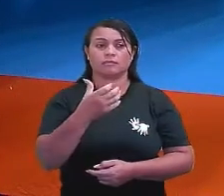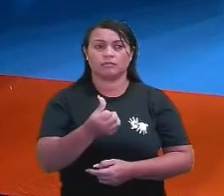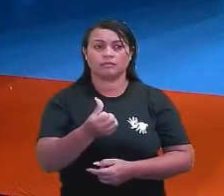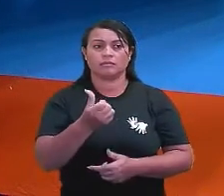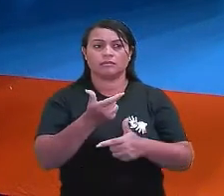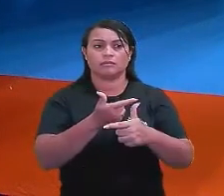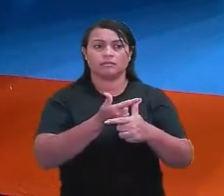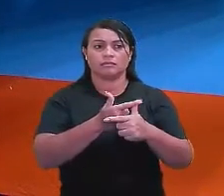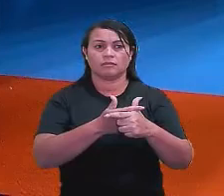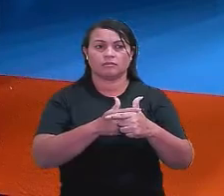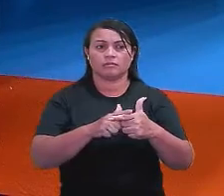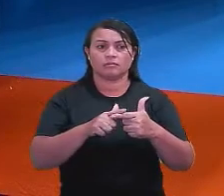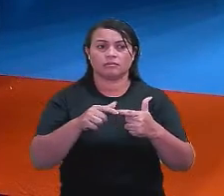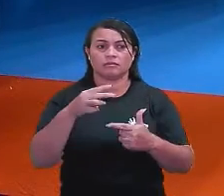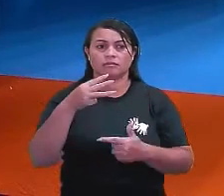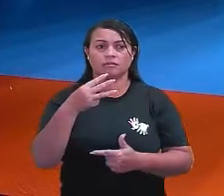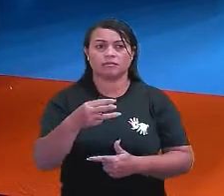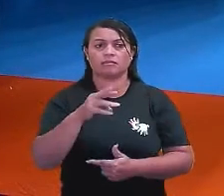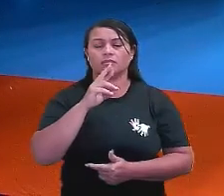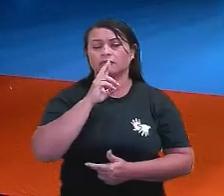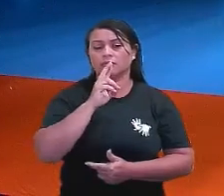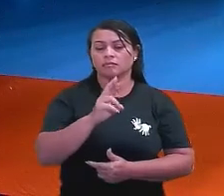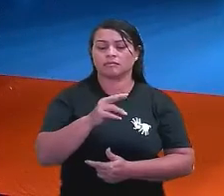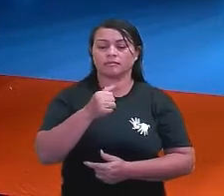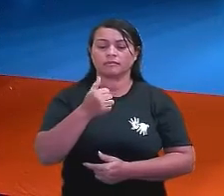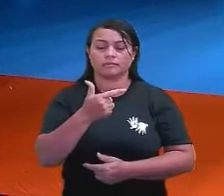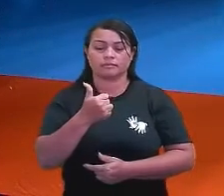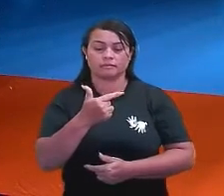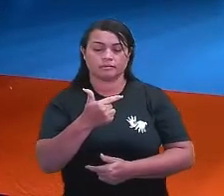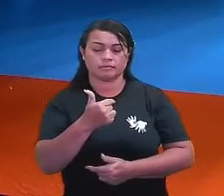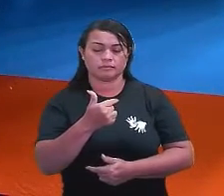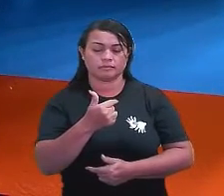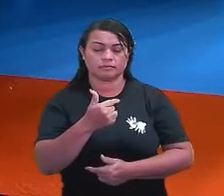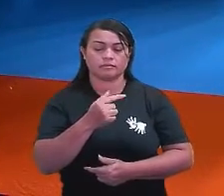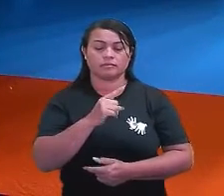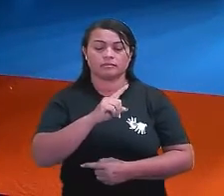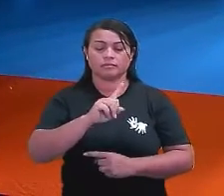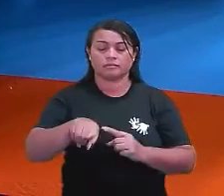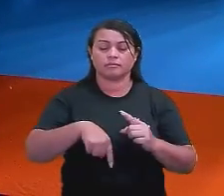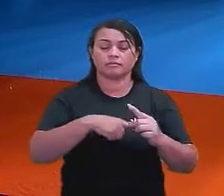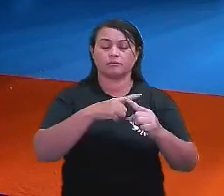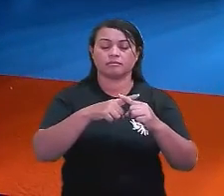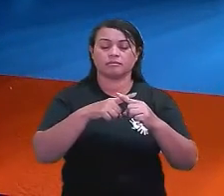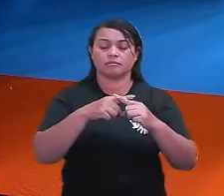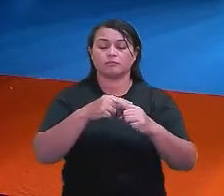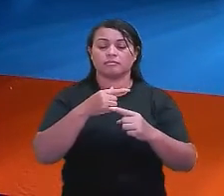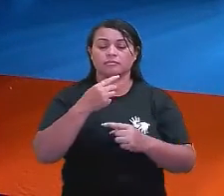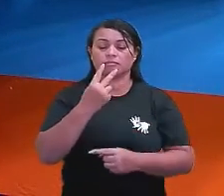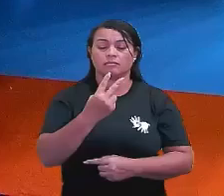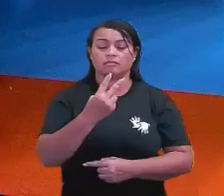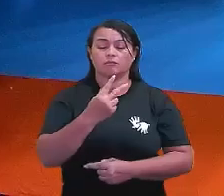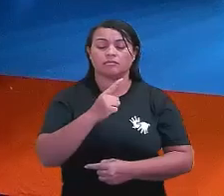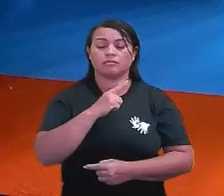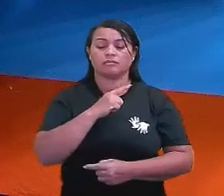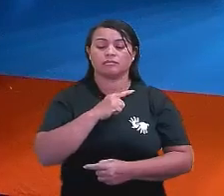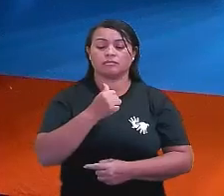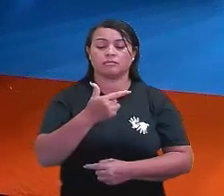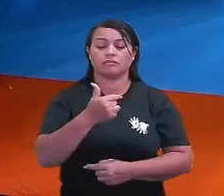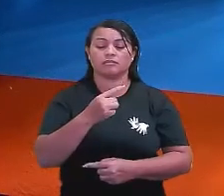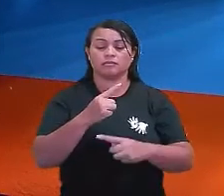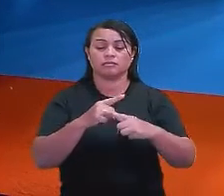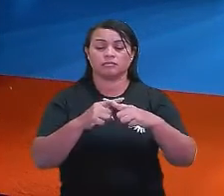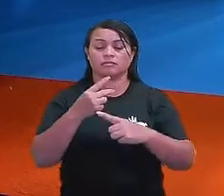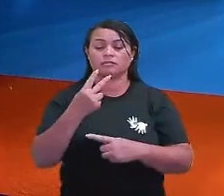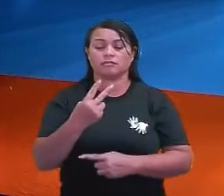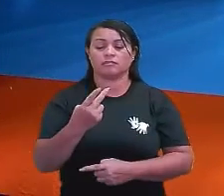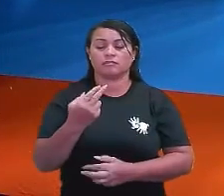por 3, que deu 12. Depois eu fui e multipliquei por 2. Por isso que dá 12 vezes 2, que